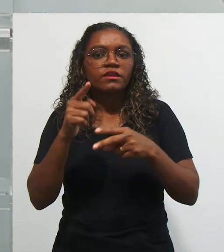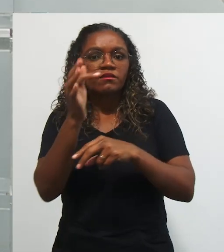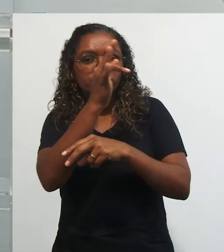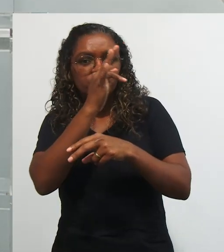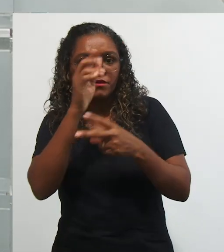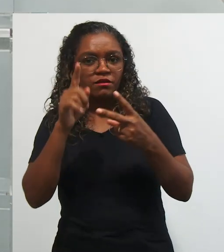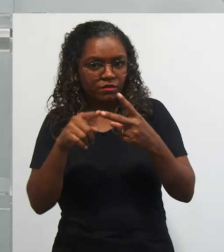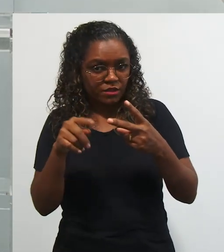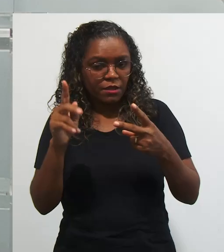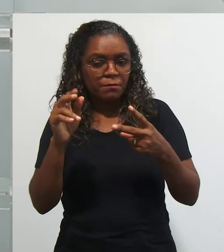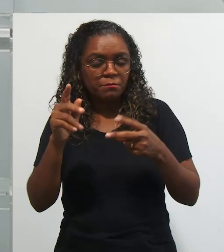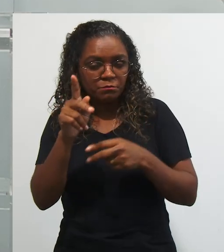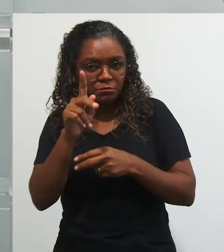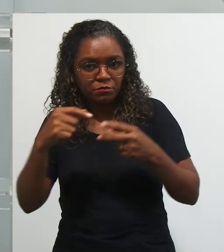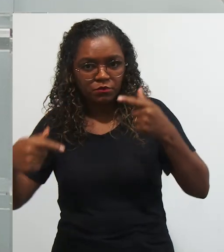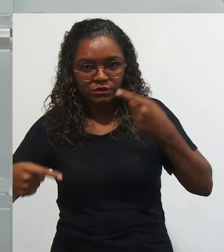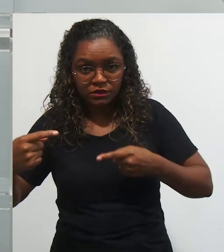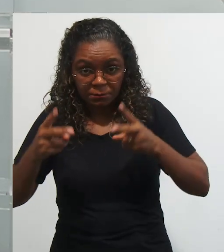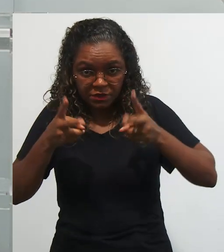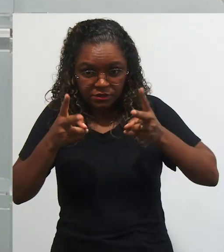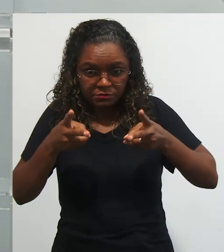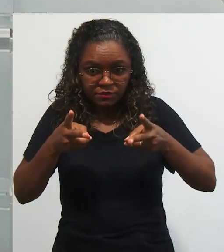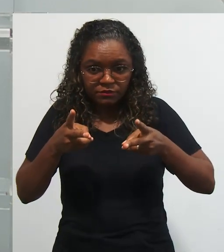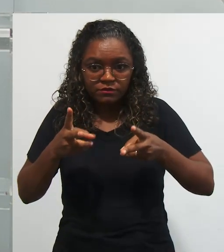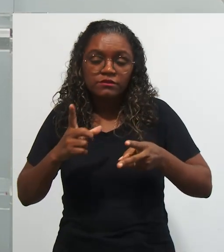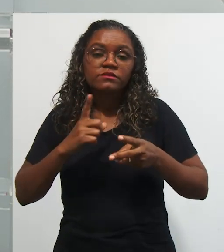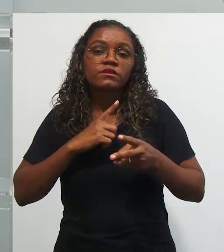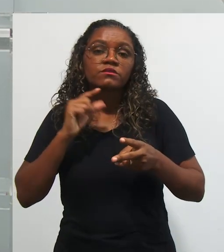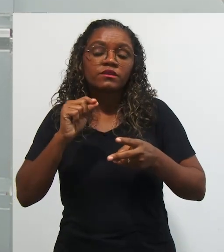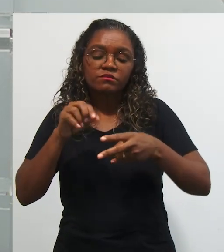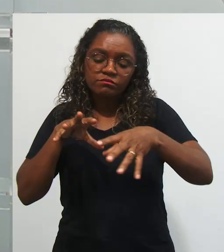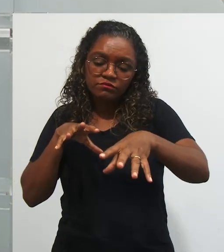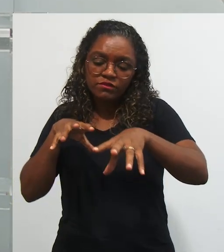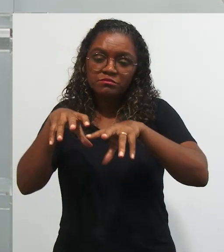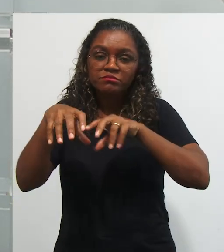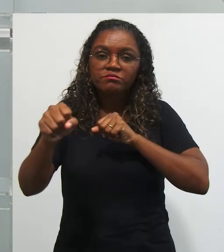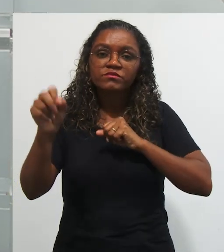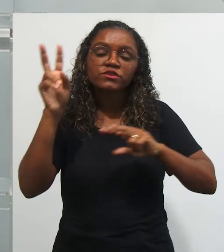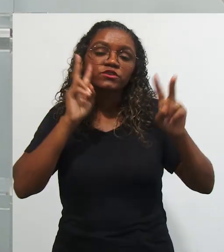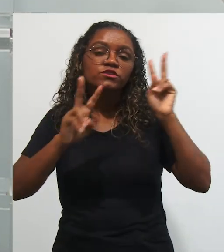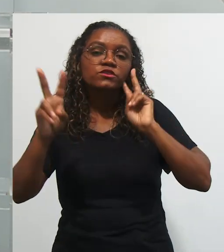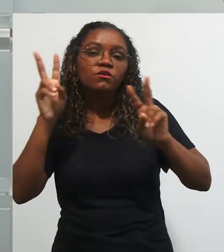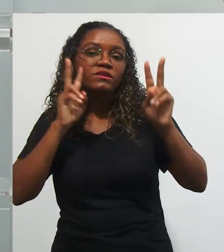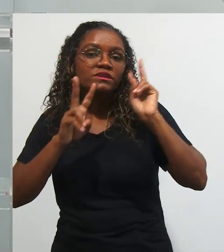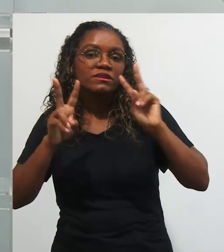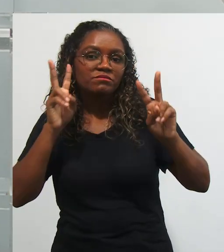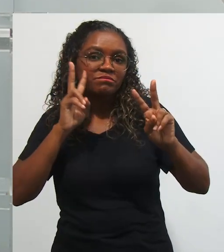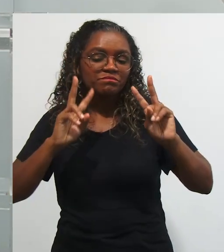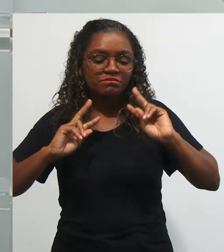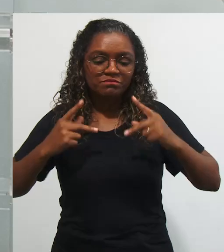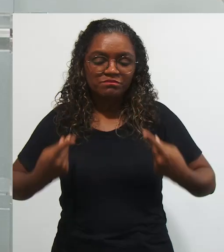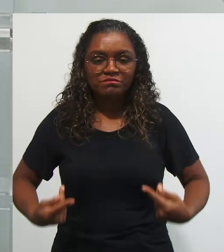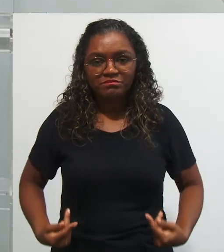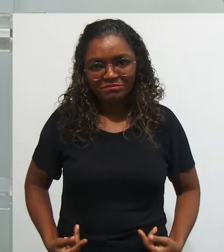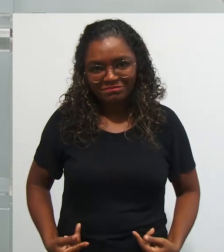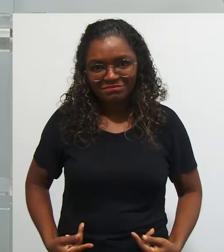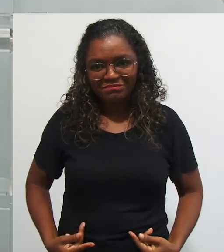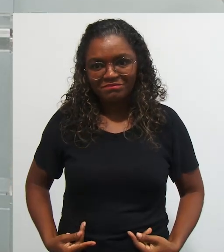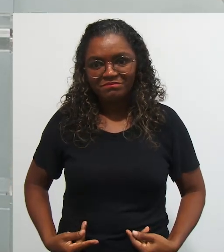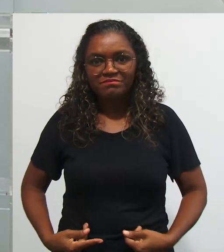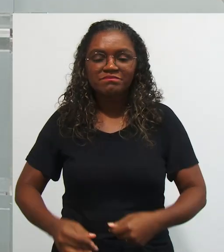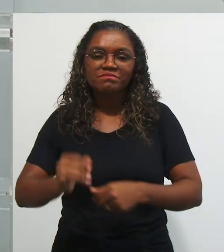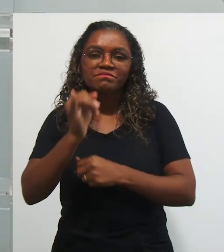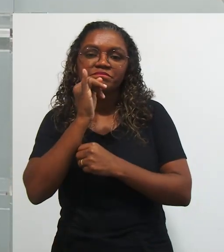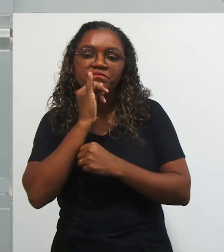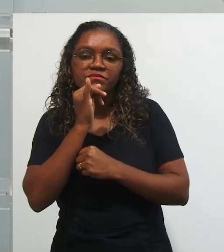qualidade formal e a qualidade política, ele está na formação histórica do ser humano. À medida que eu